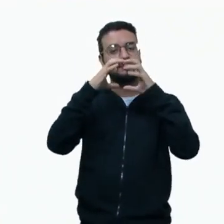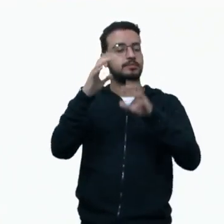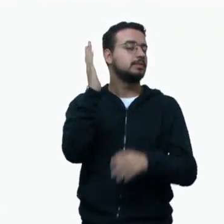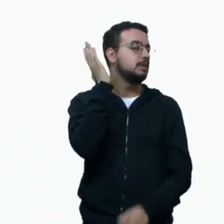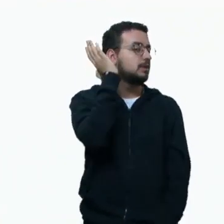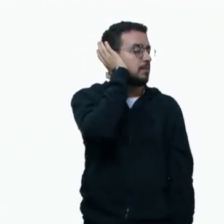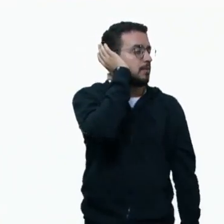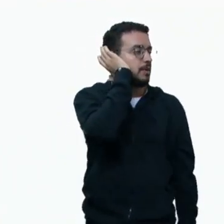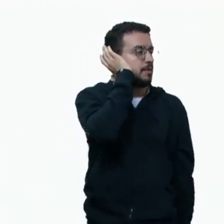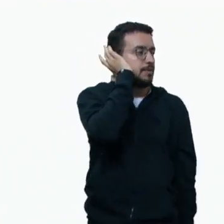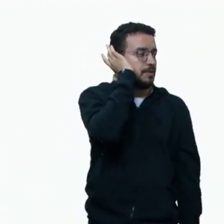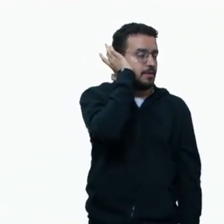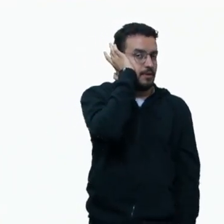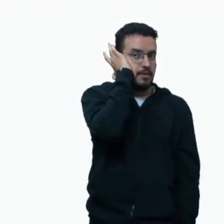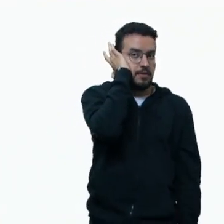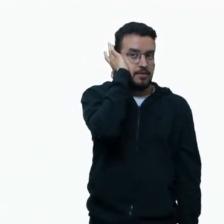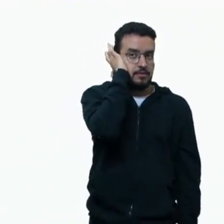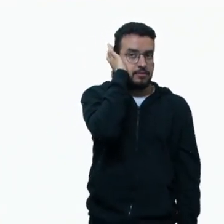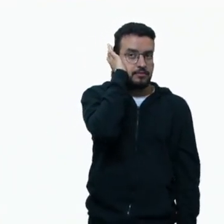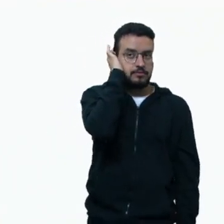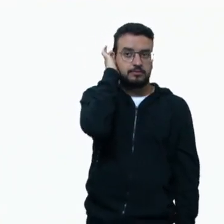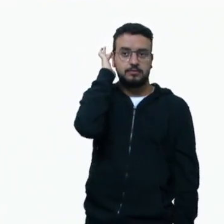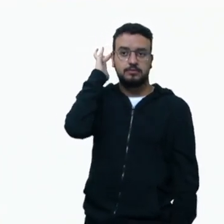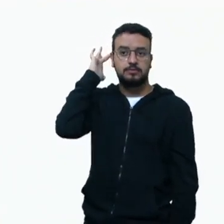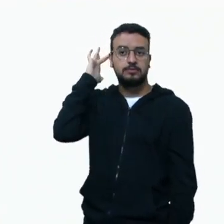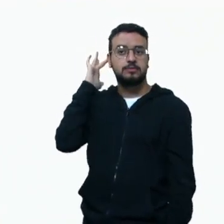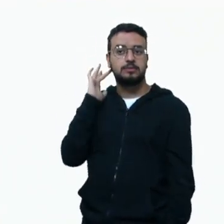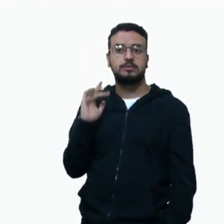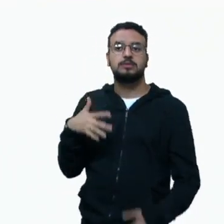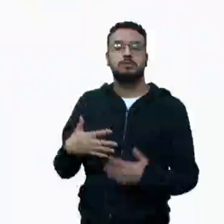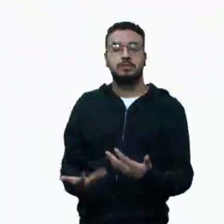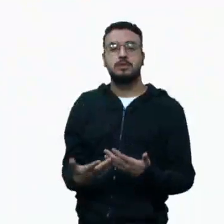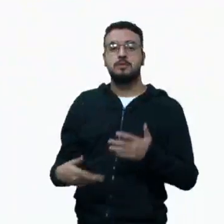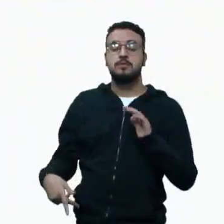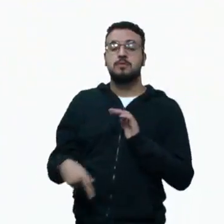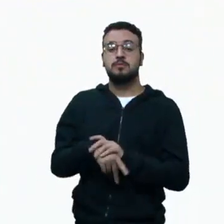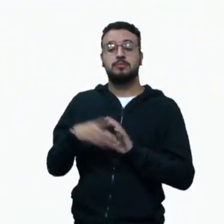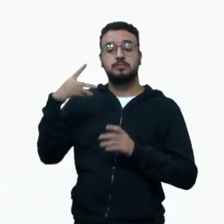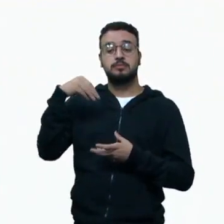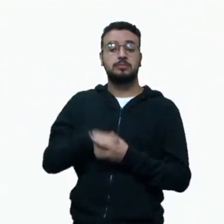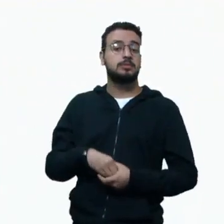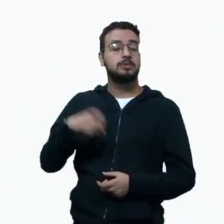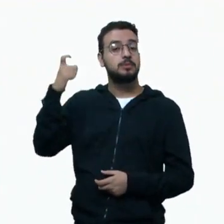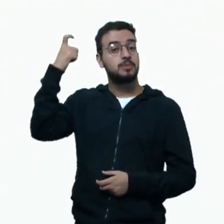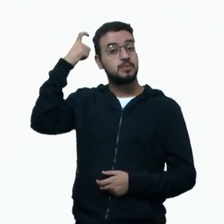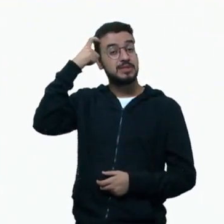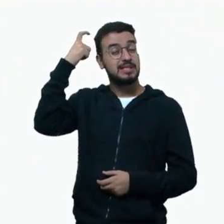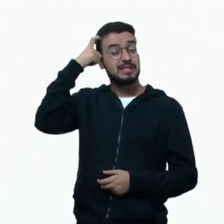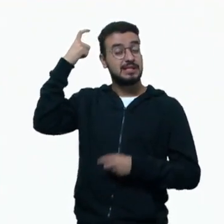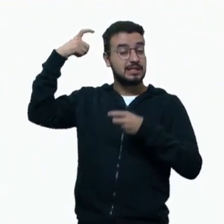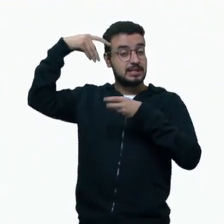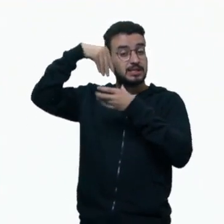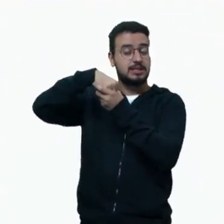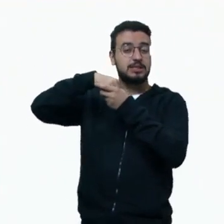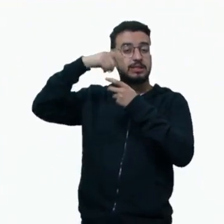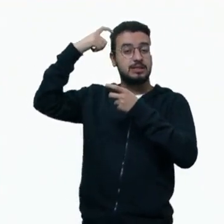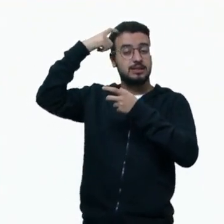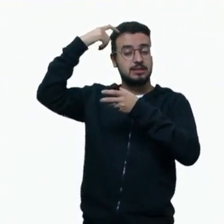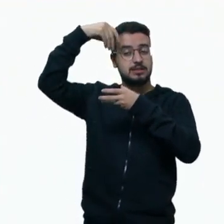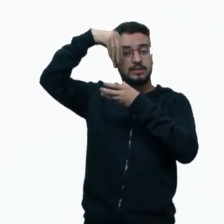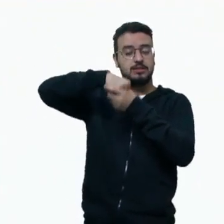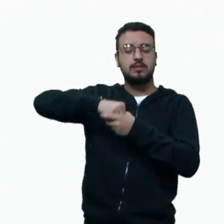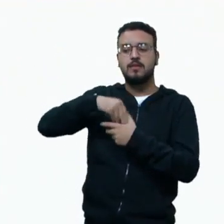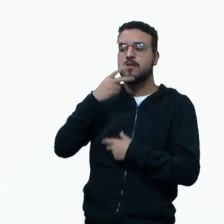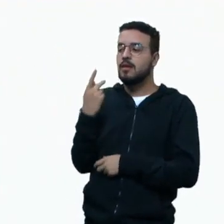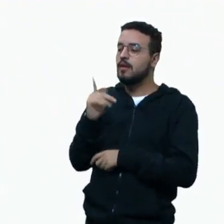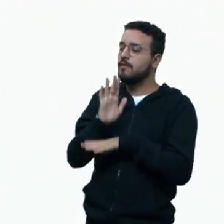nessa hora. Então, são partes ativas no nosso cérebro que a gente usa toda hora. Quando a gente vai falar de um filme